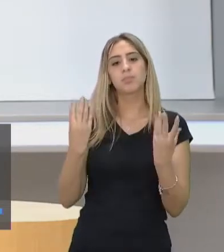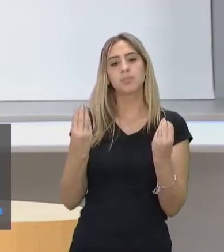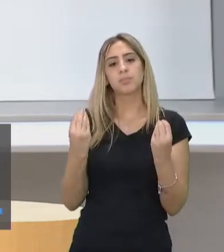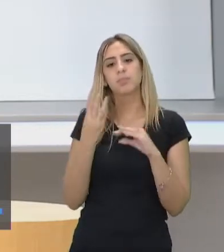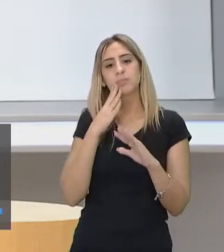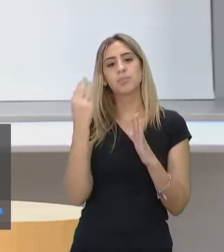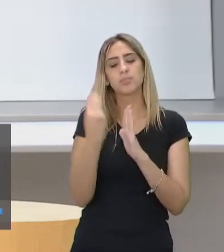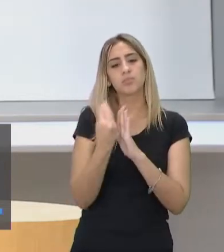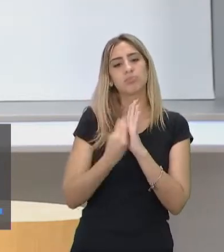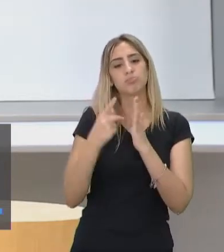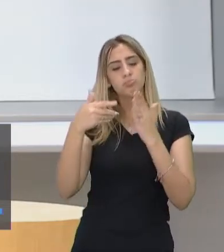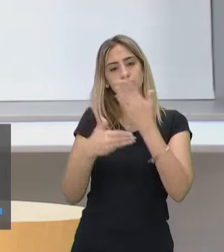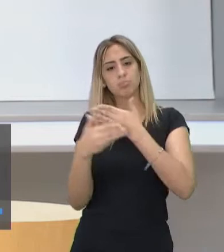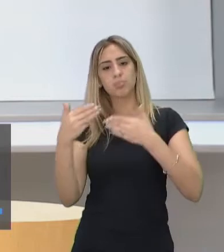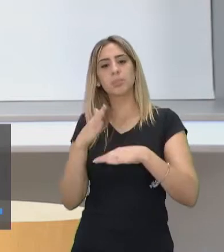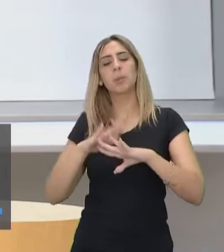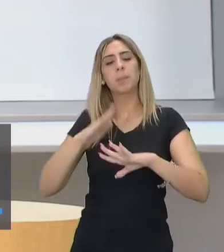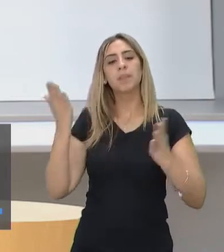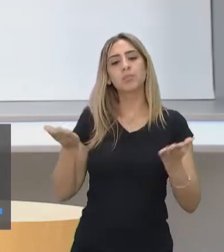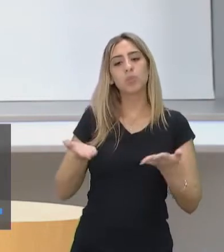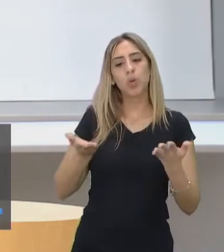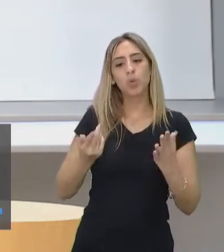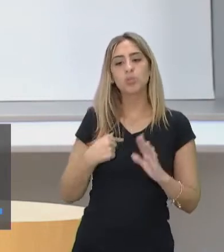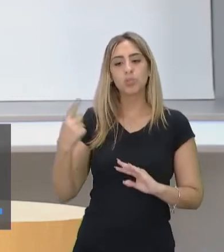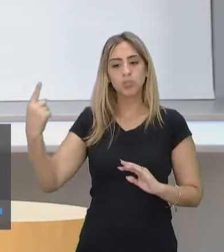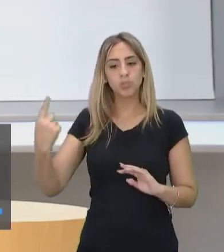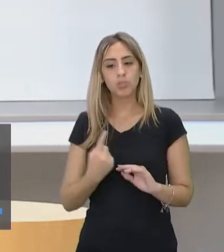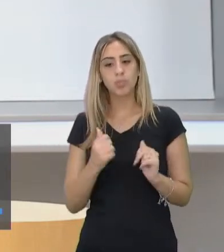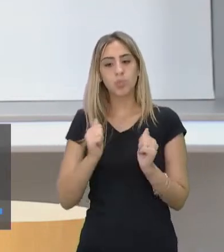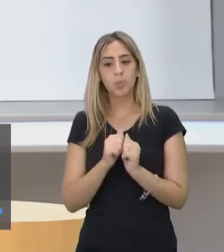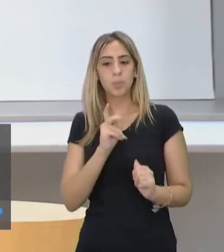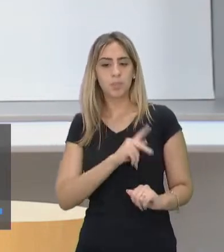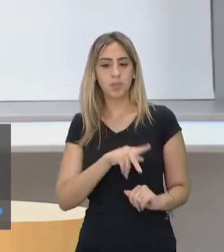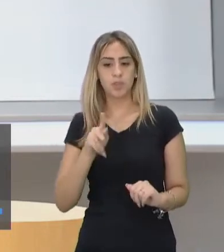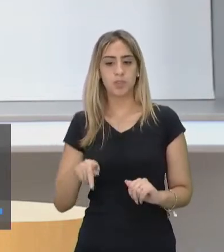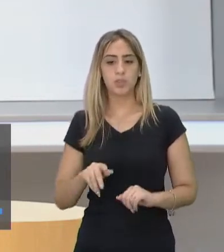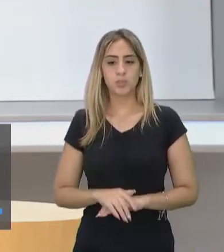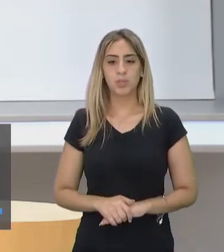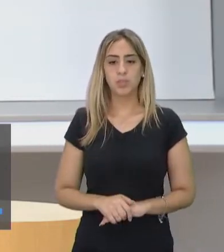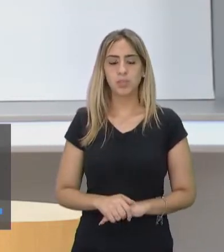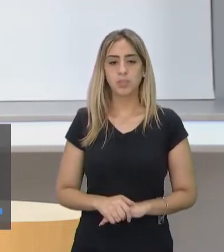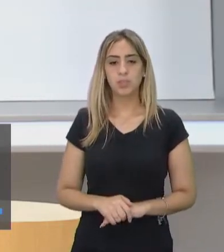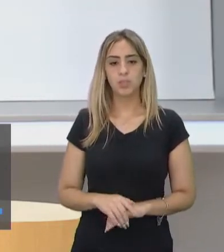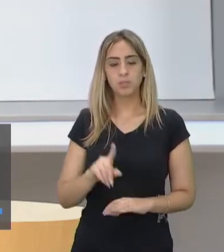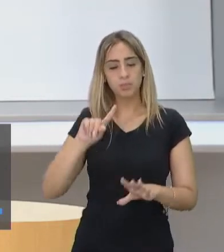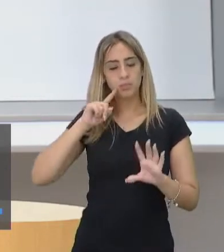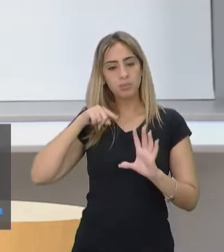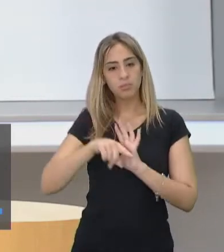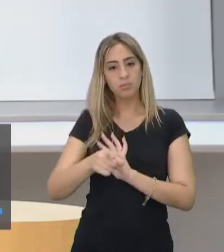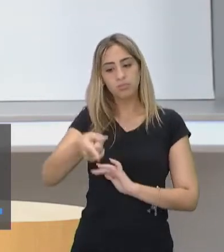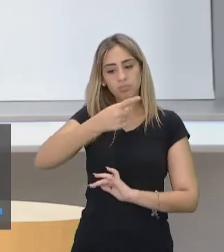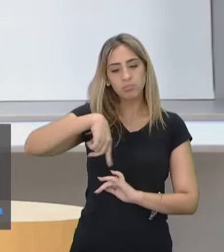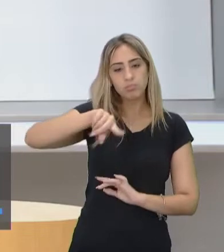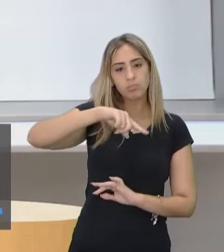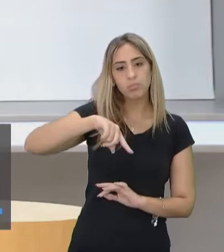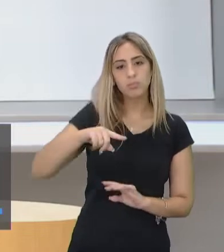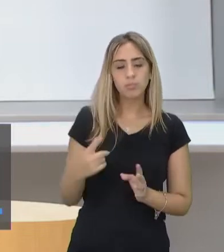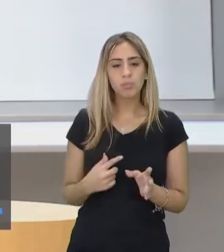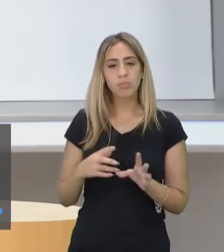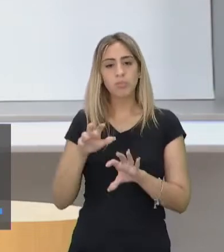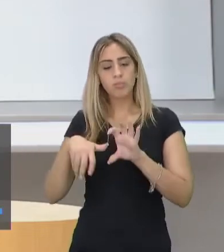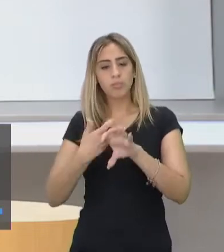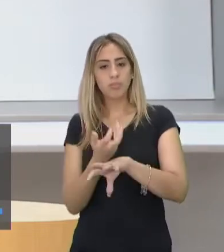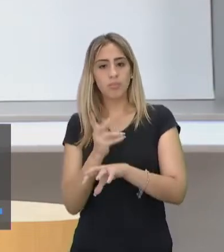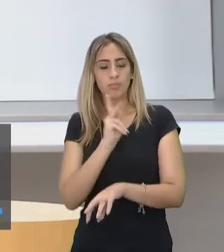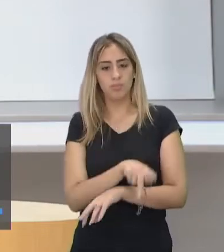para colocar aí na tela. Mas hoje eu vim aqui com o professor porque o aprofundamento de vocês e o